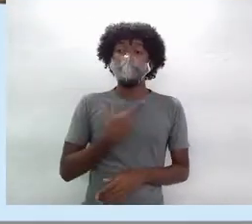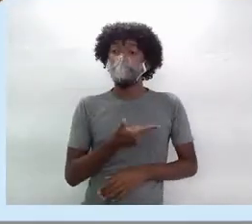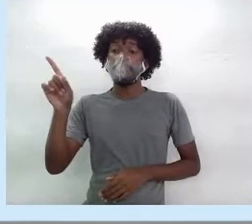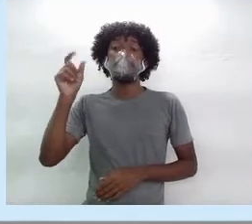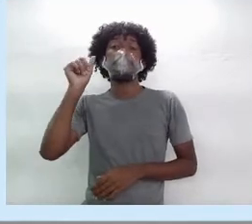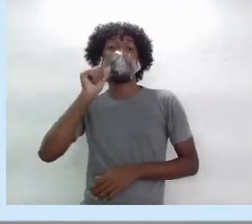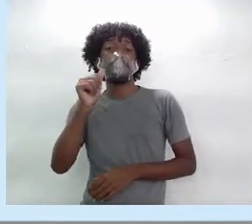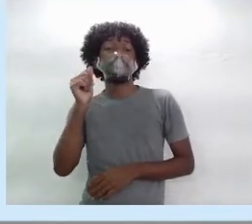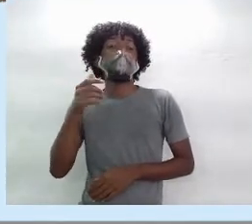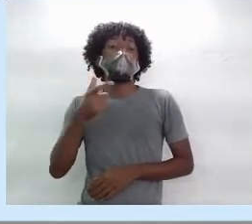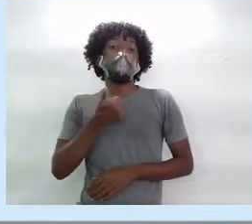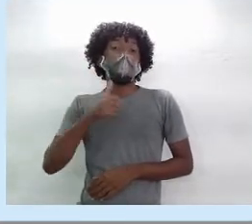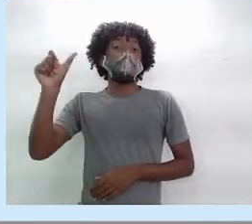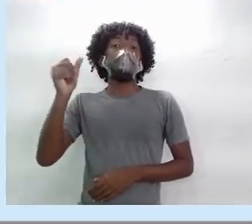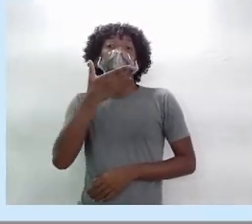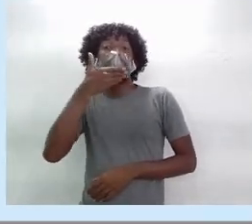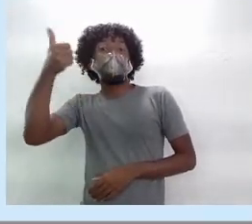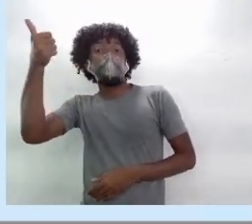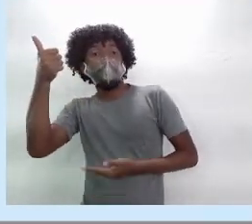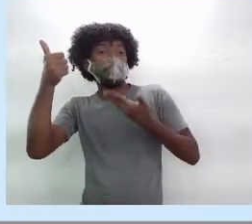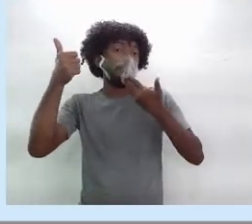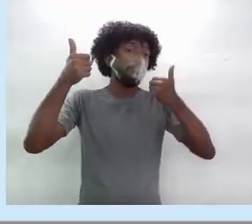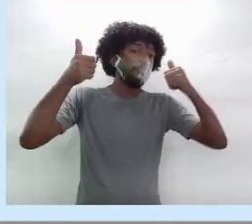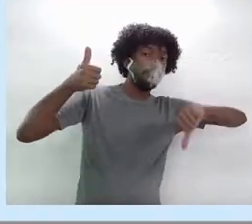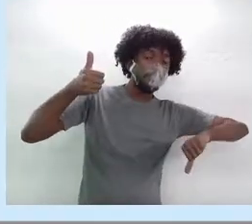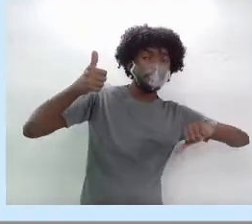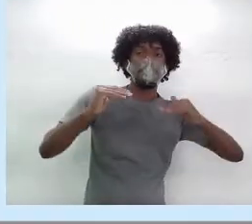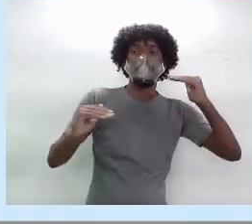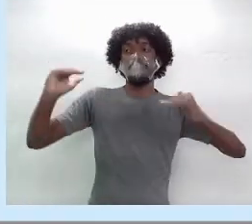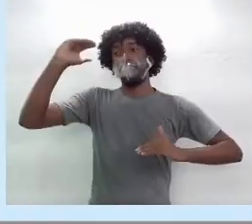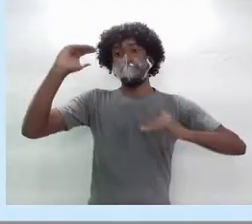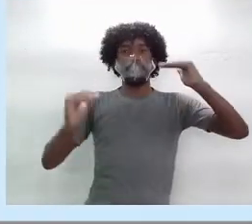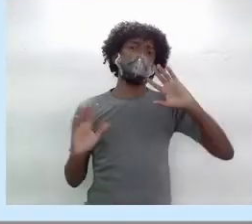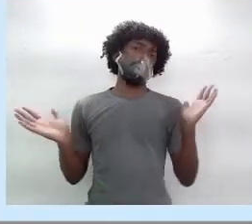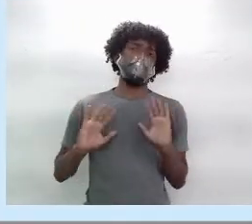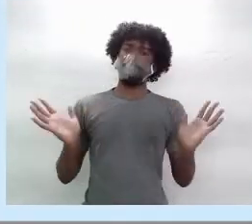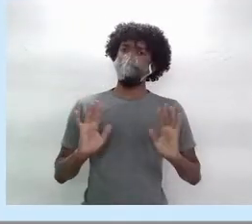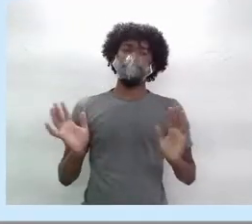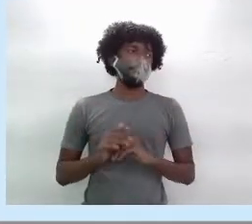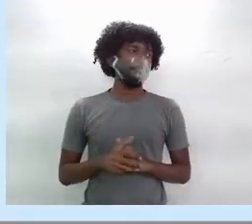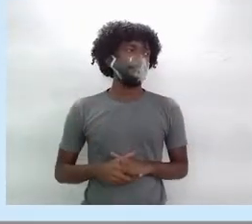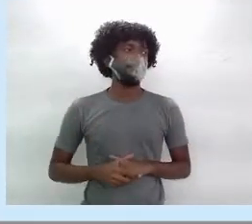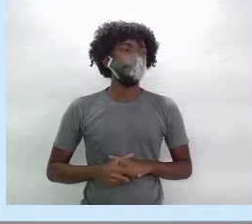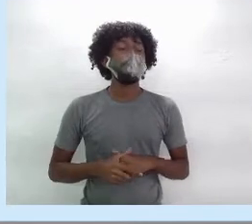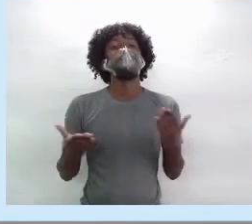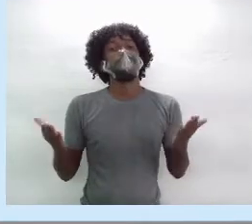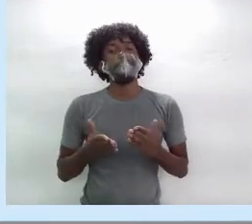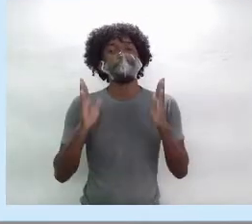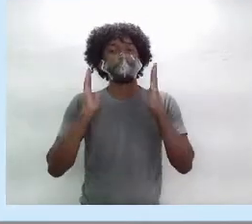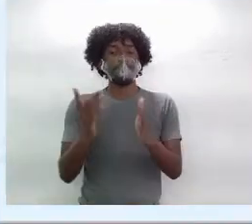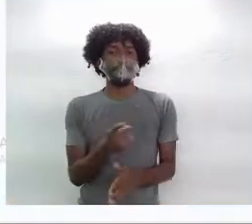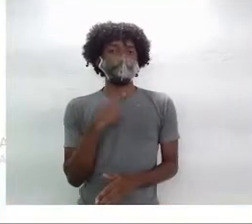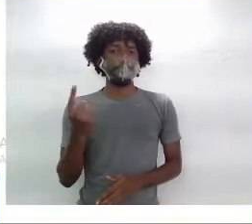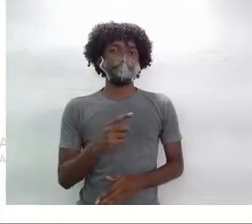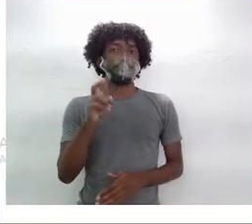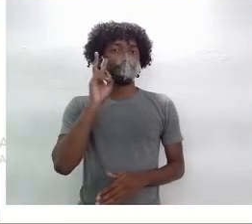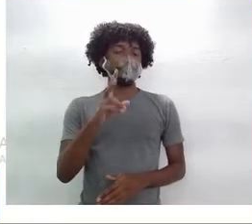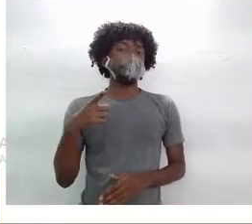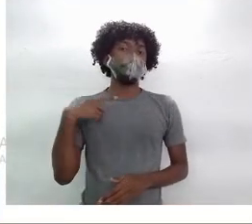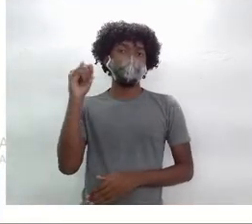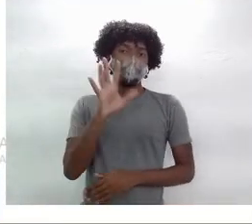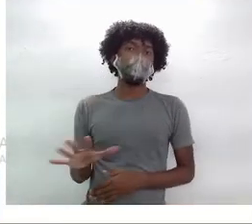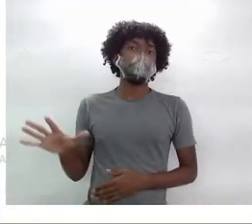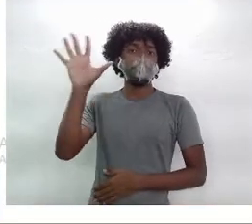ou mais desenvolvida, ou pior ou menos desenvolvida do que a outra. Nessa, nós observamos, como há na